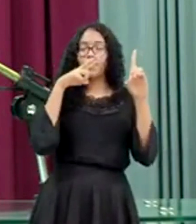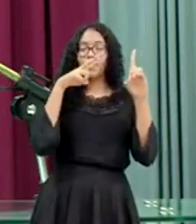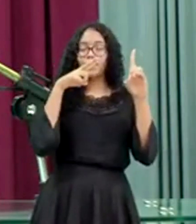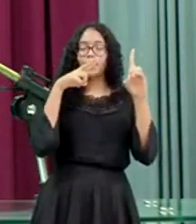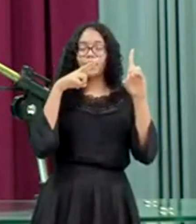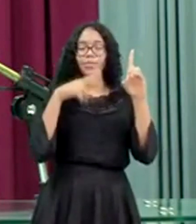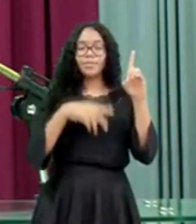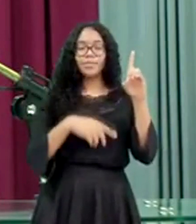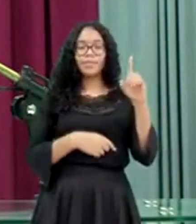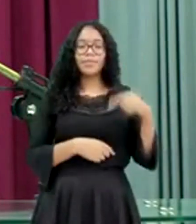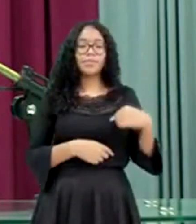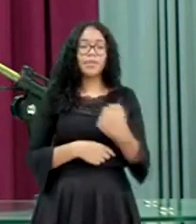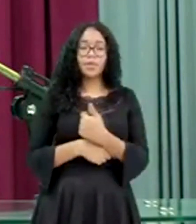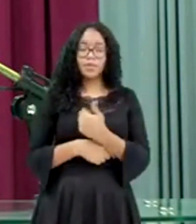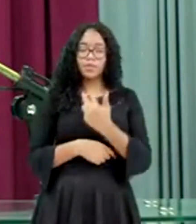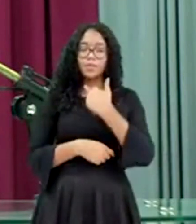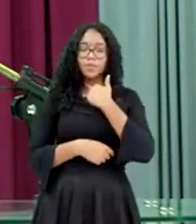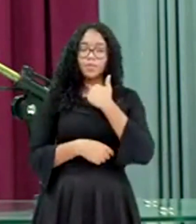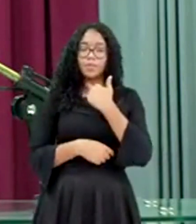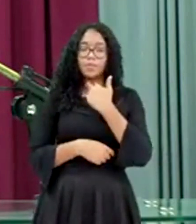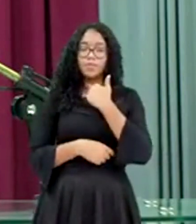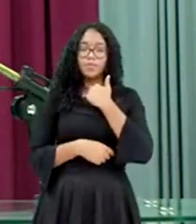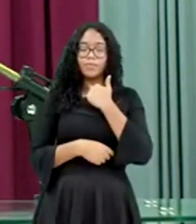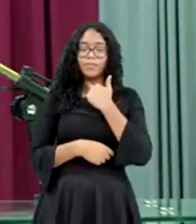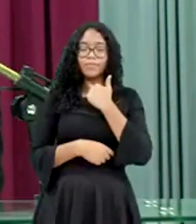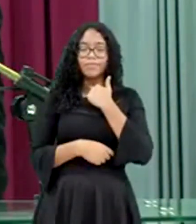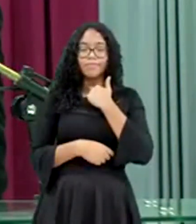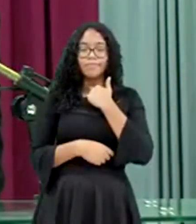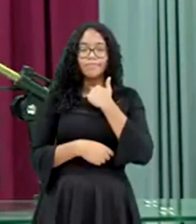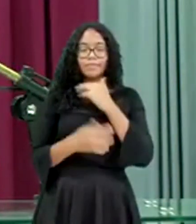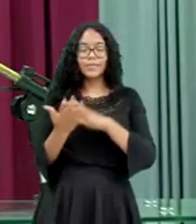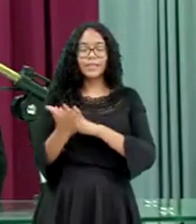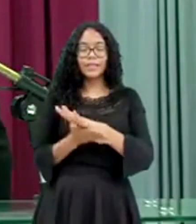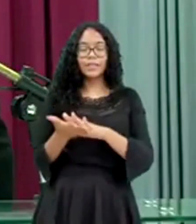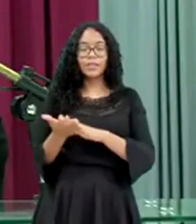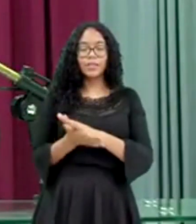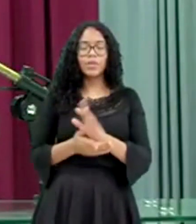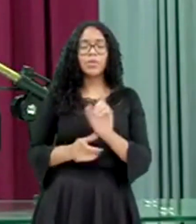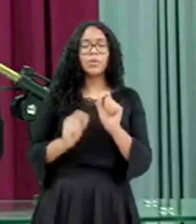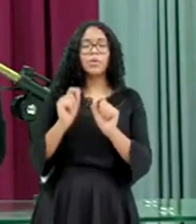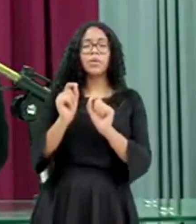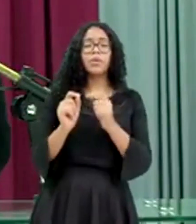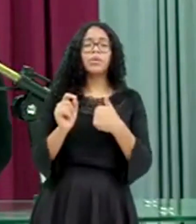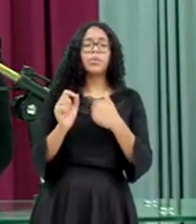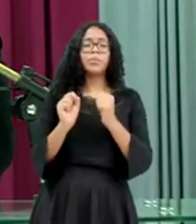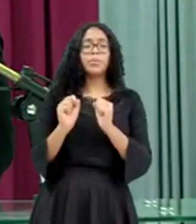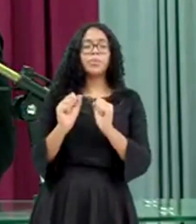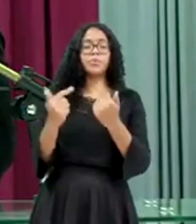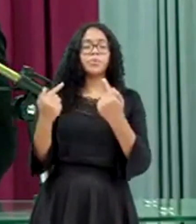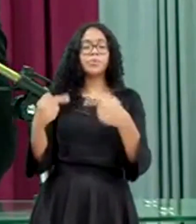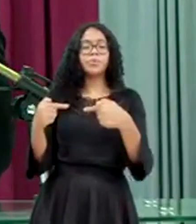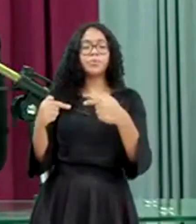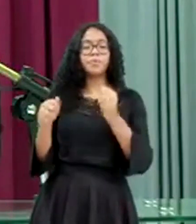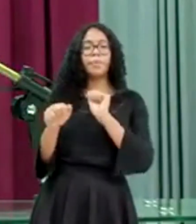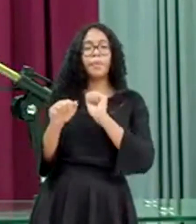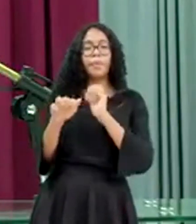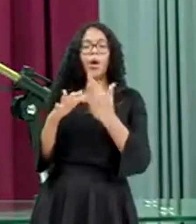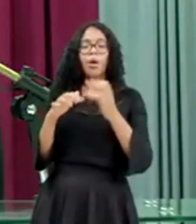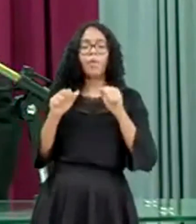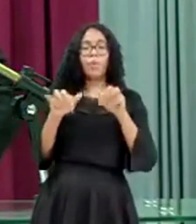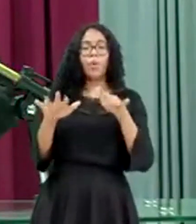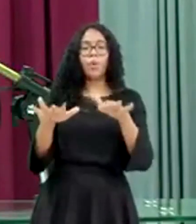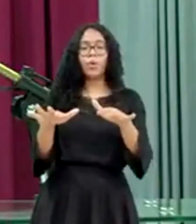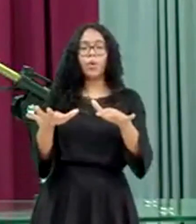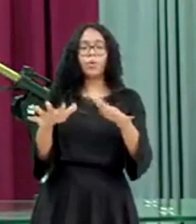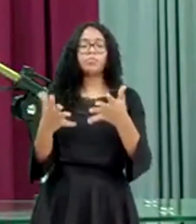Nós não podemos. O que é que eu posso contra esta pandemia? O que é que você pode